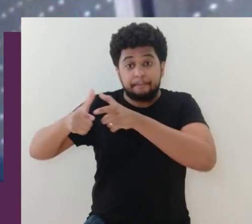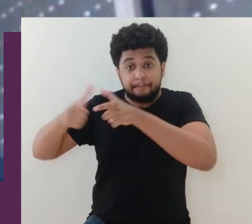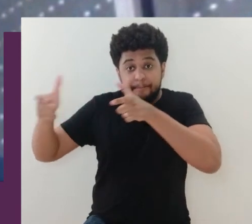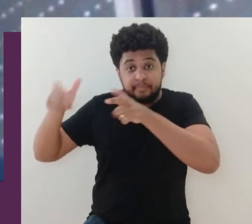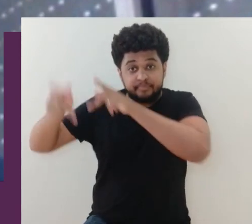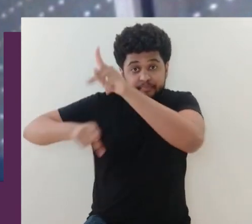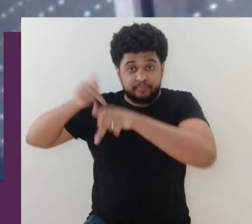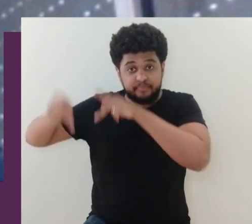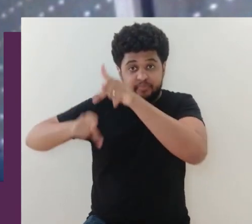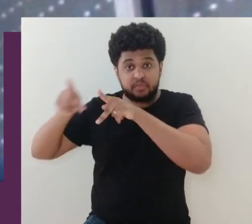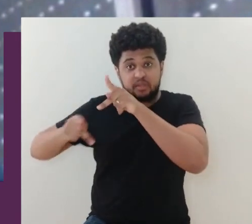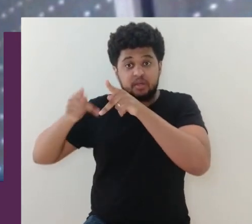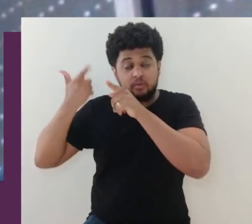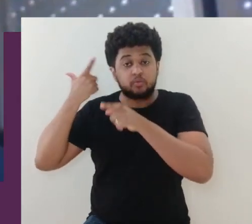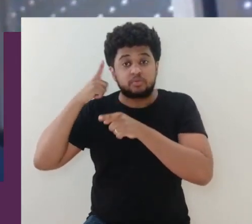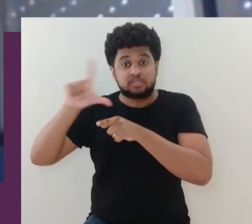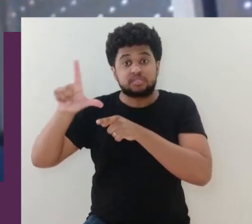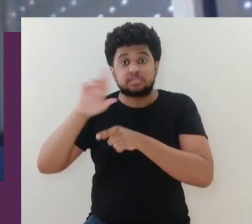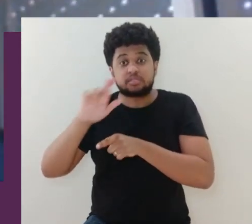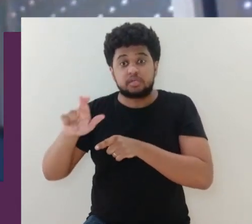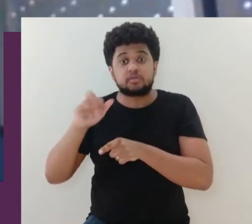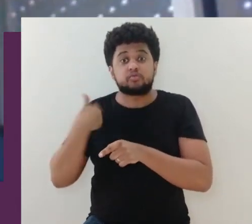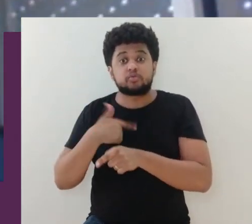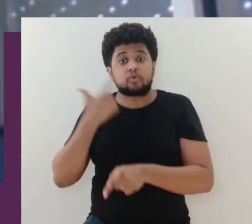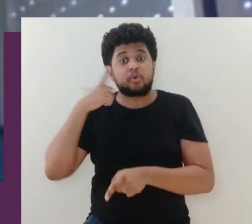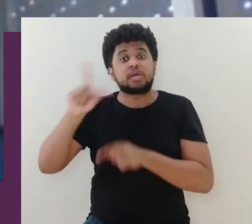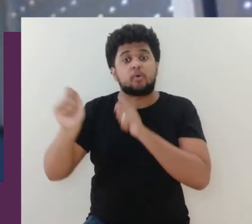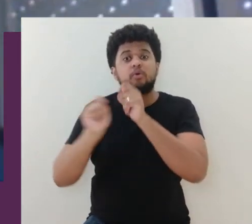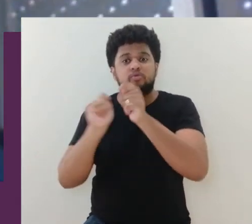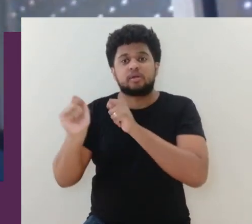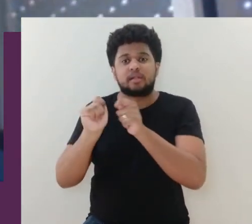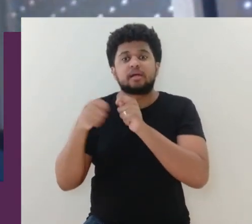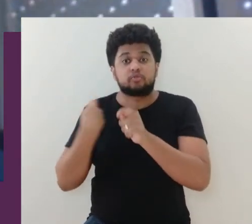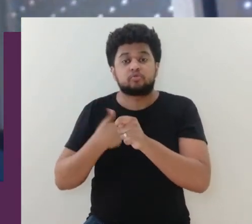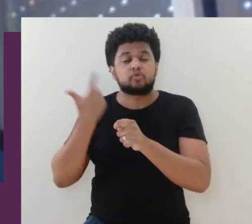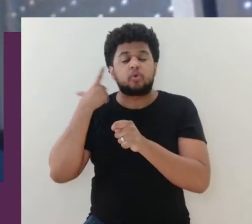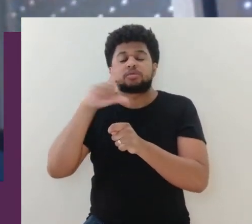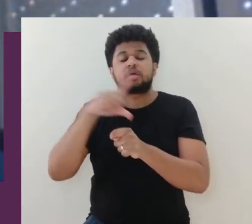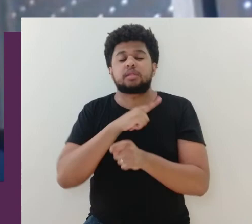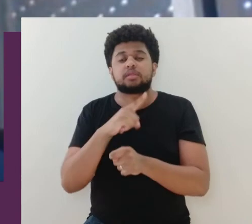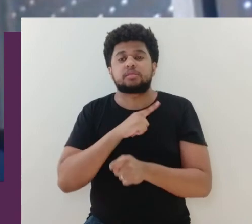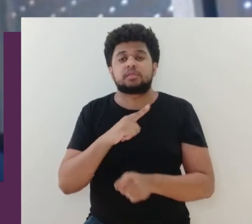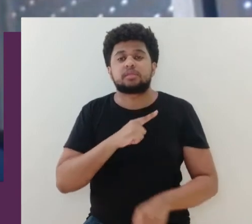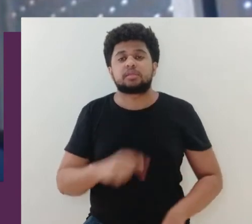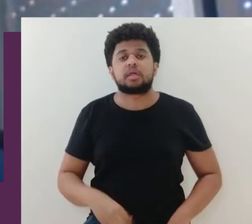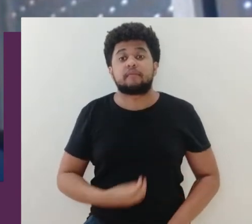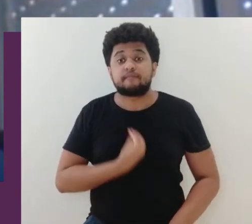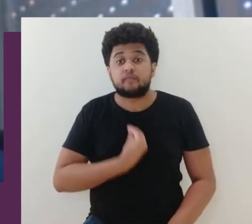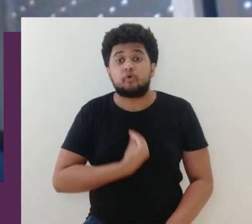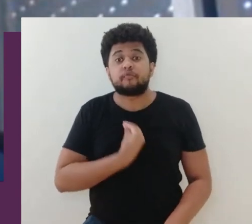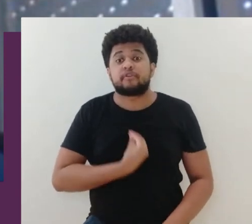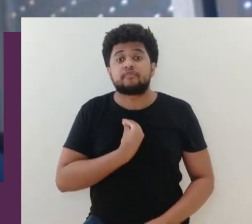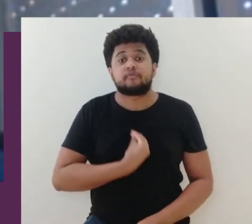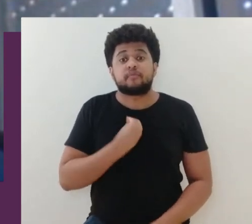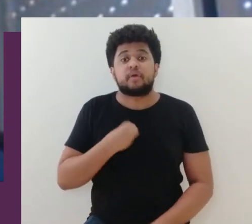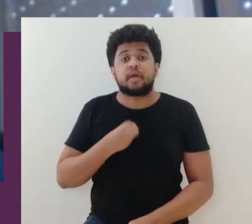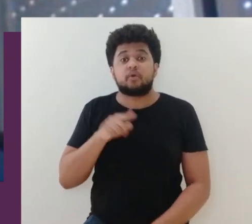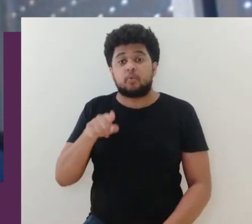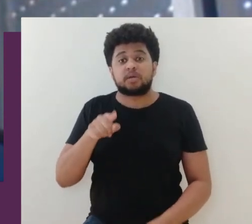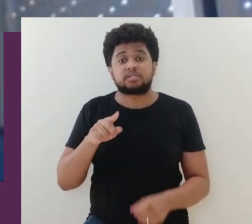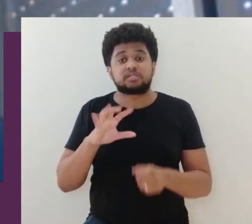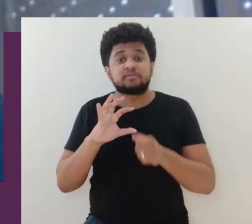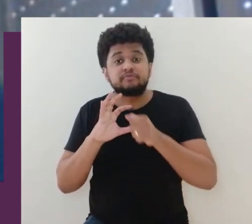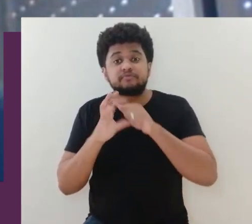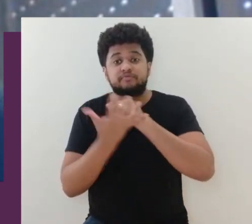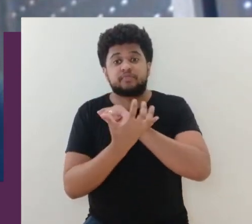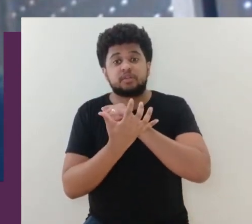e que esse vírus não é brincadeira. Se a maior parte da população conseguir ser imunizada, a gente consegue controlar, a gente consegue